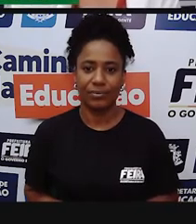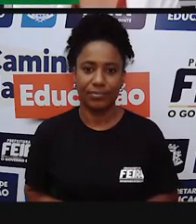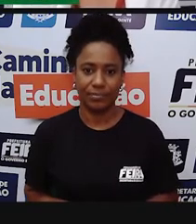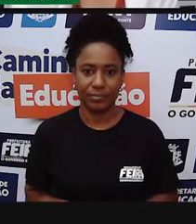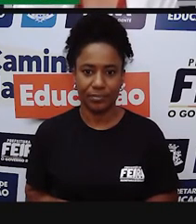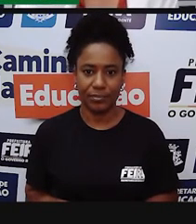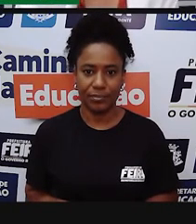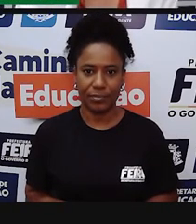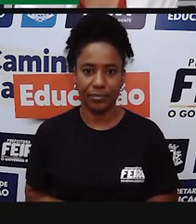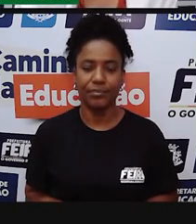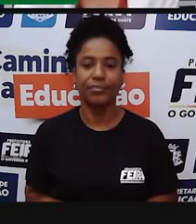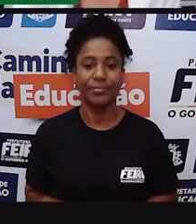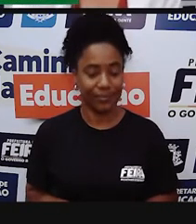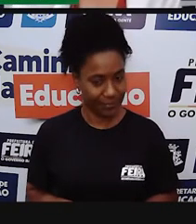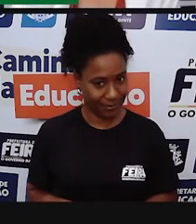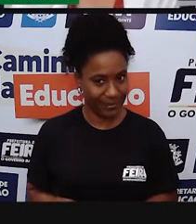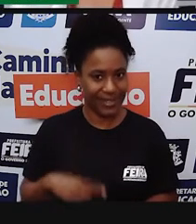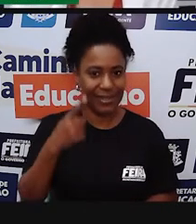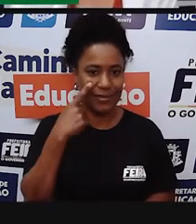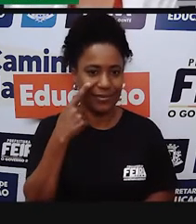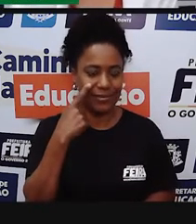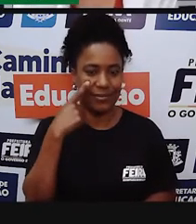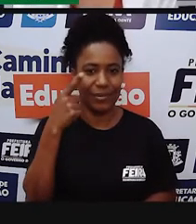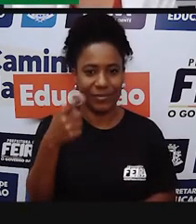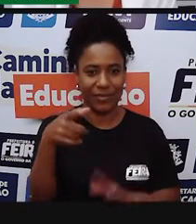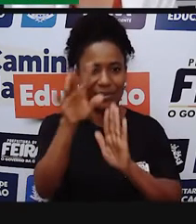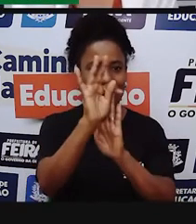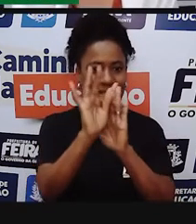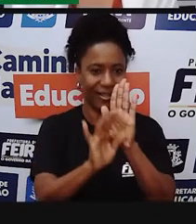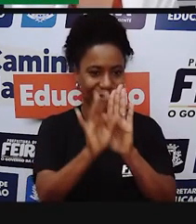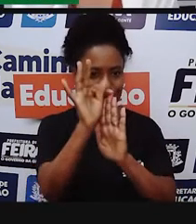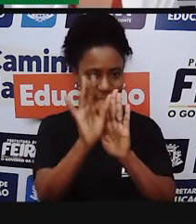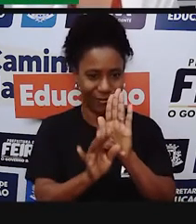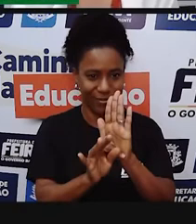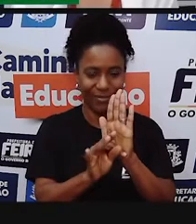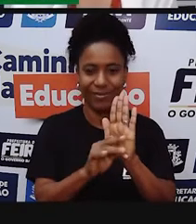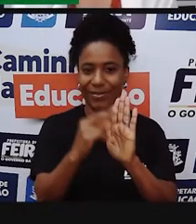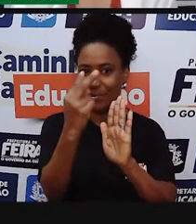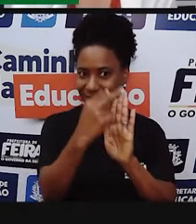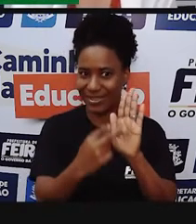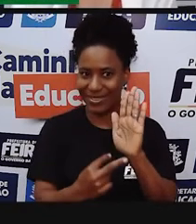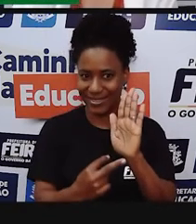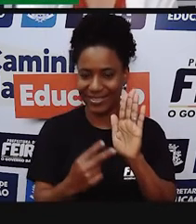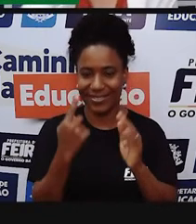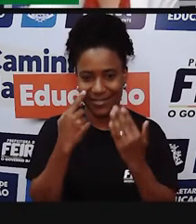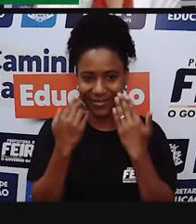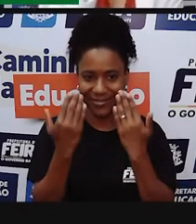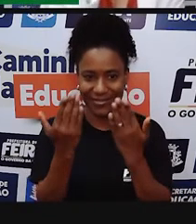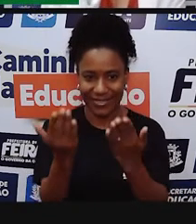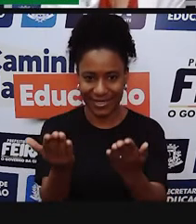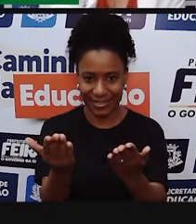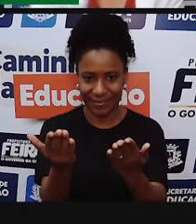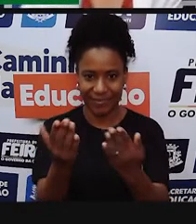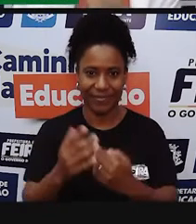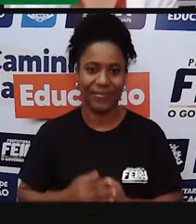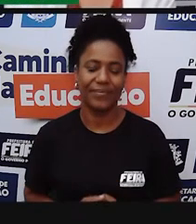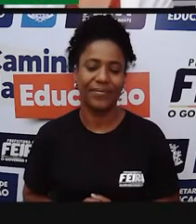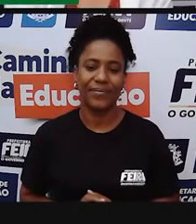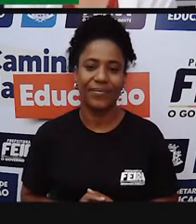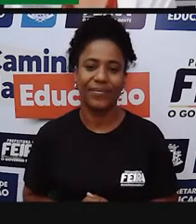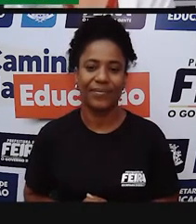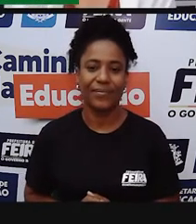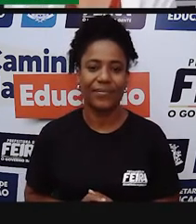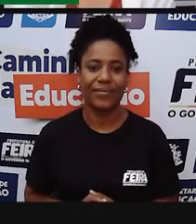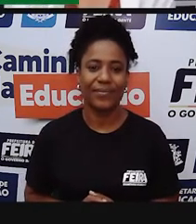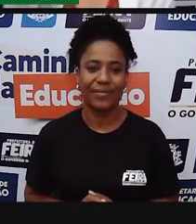não é Vamos ler juntos esse texto e observando para ele por